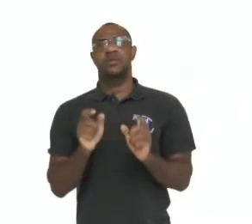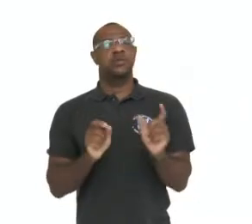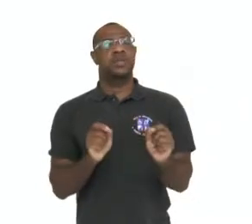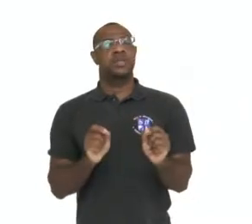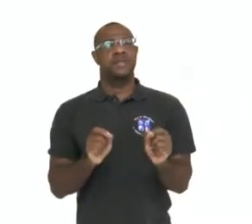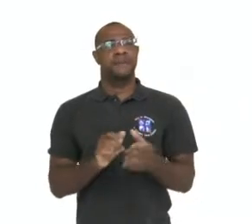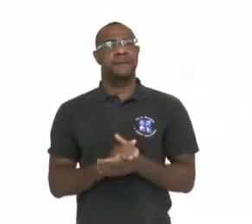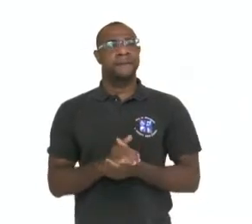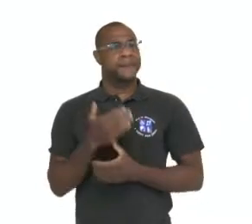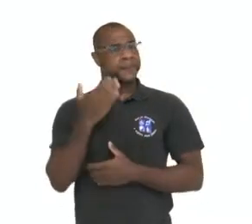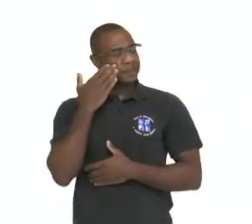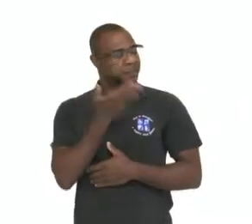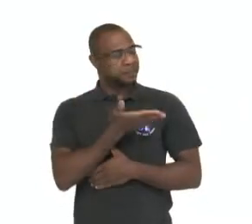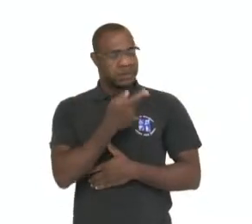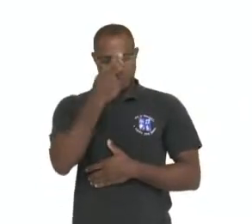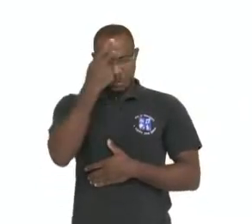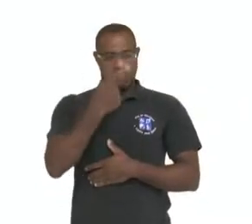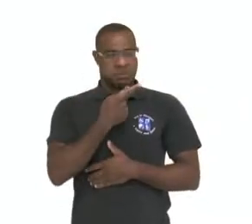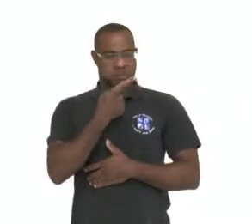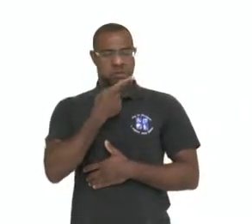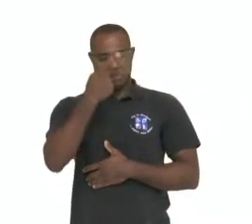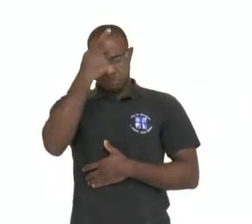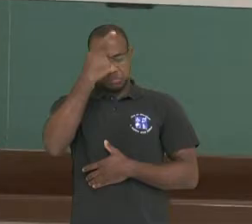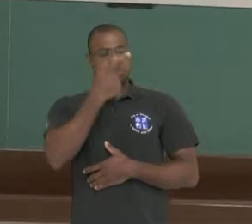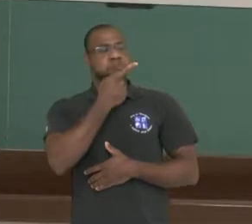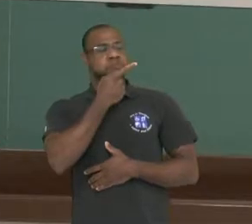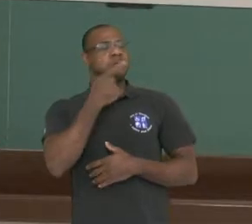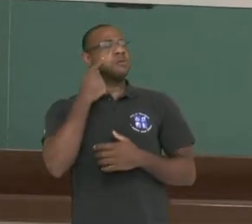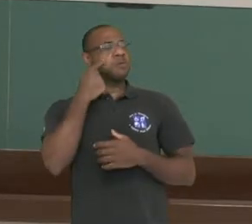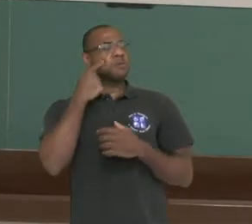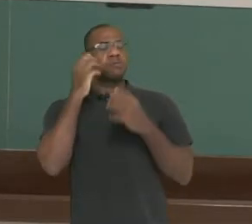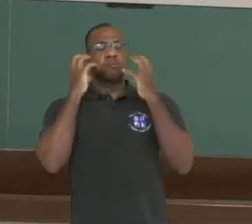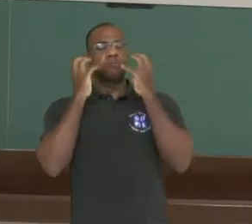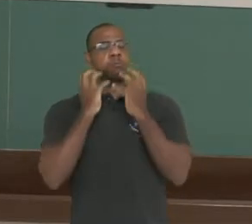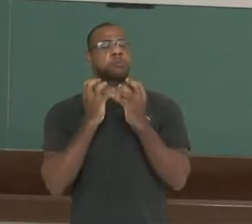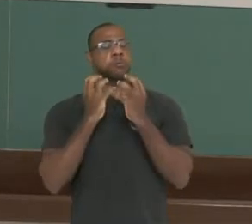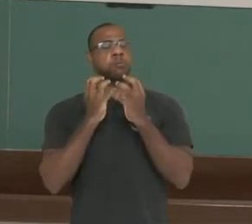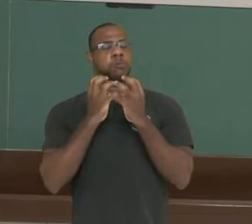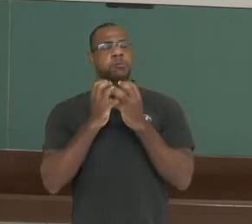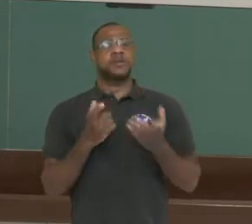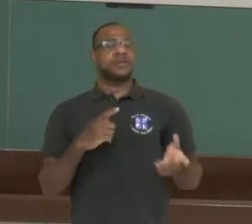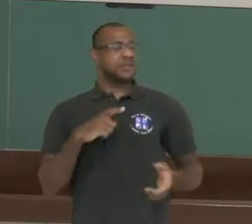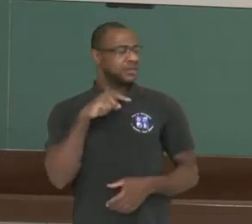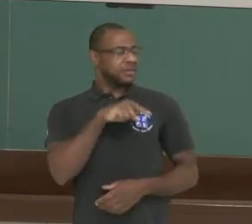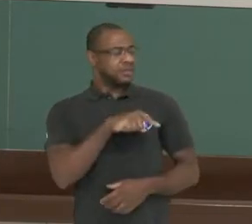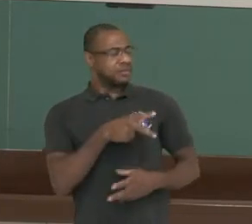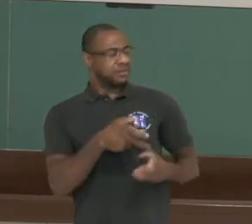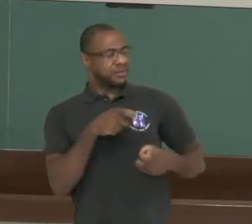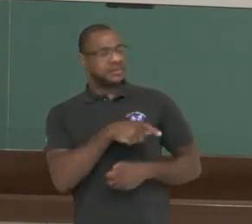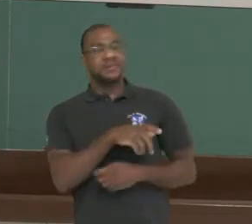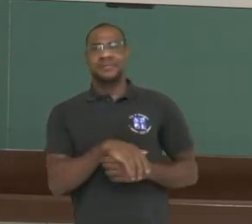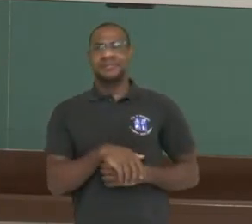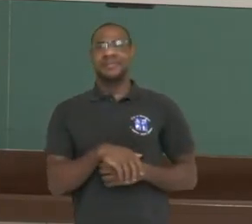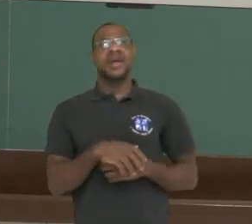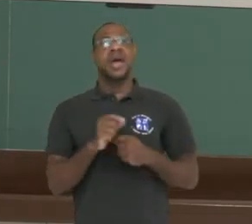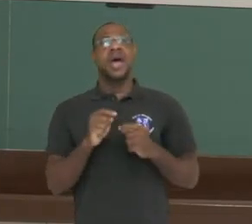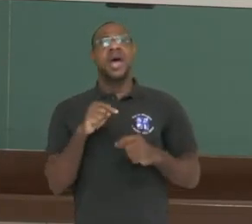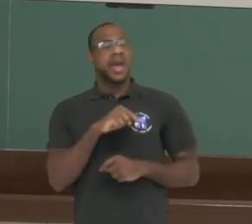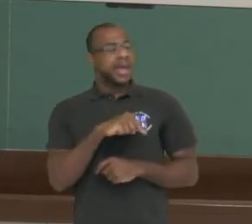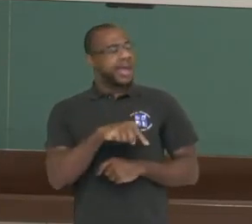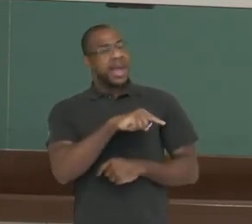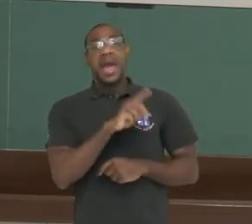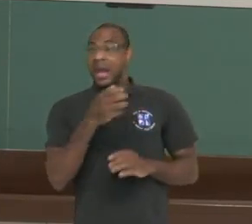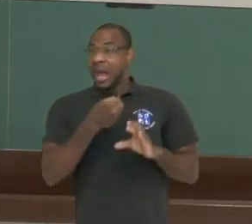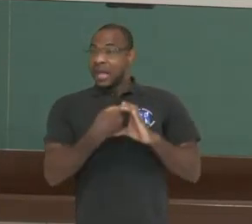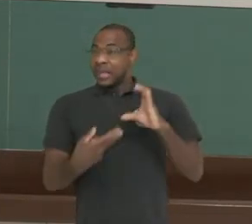guerreiro germânico, barbudo, guerreiro, né? Essa visão que nós temos do Asterix e Obelix, tá mais fácil para